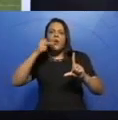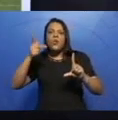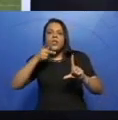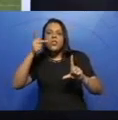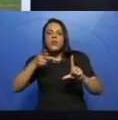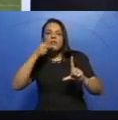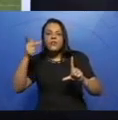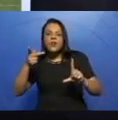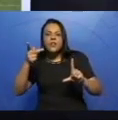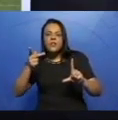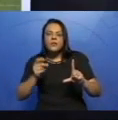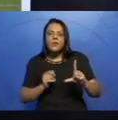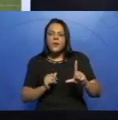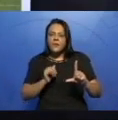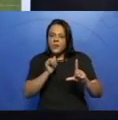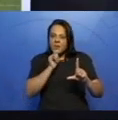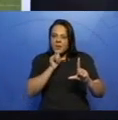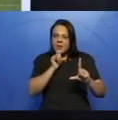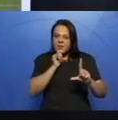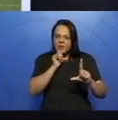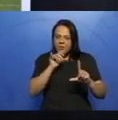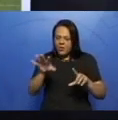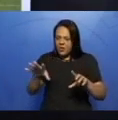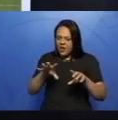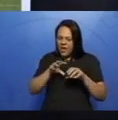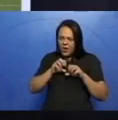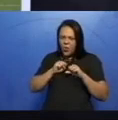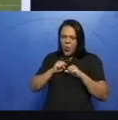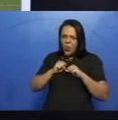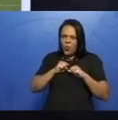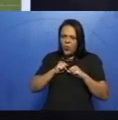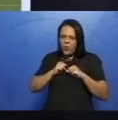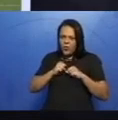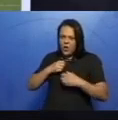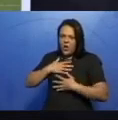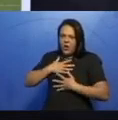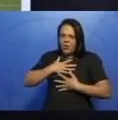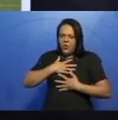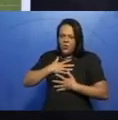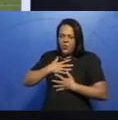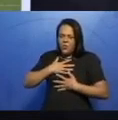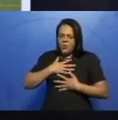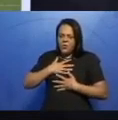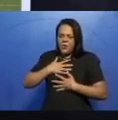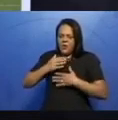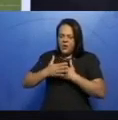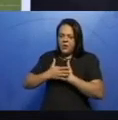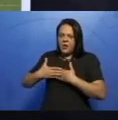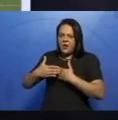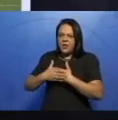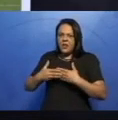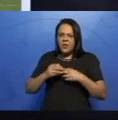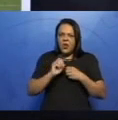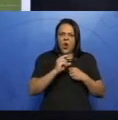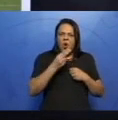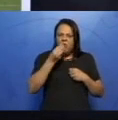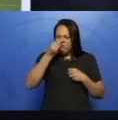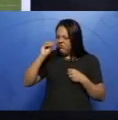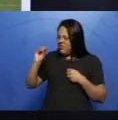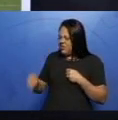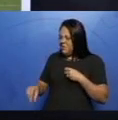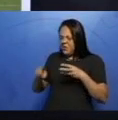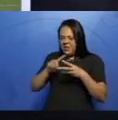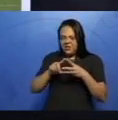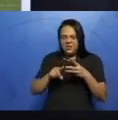algo. Um apreço, né? aquele cuidado, aquele zelo, aquele carinho. Um desprezo, muito pelo